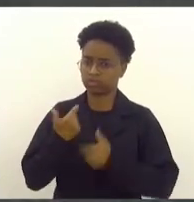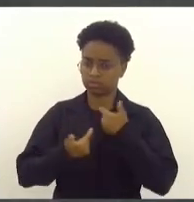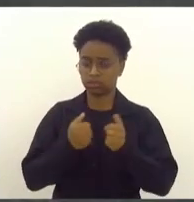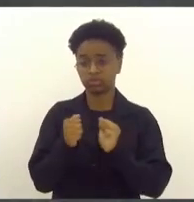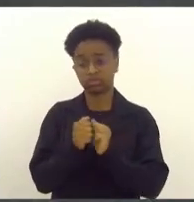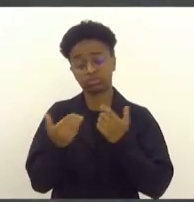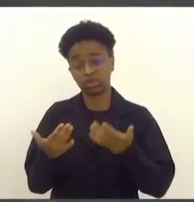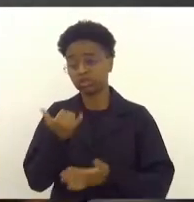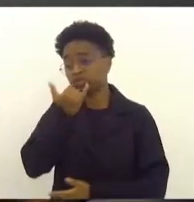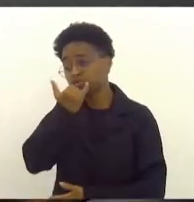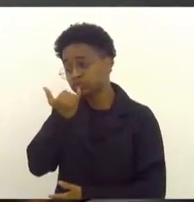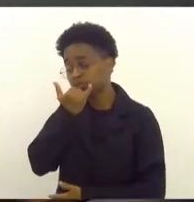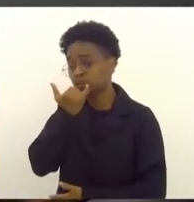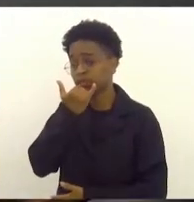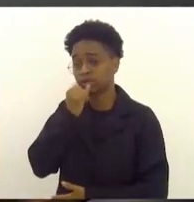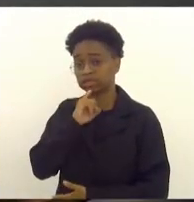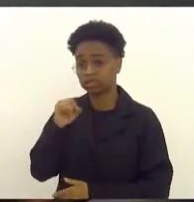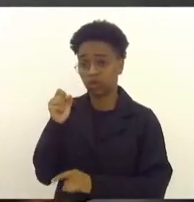Deus